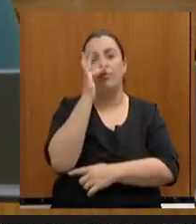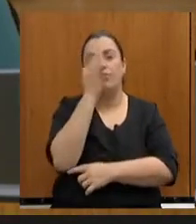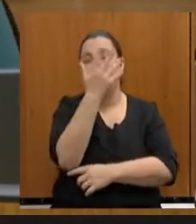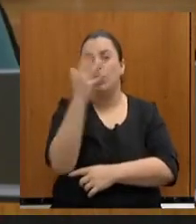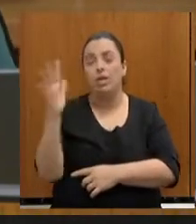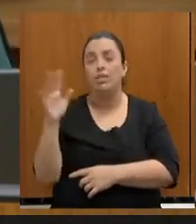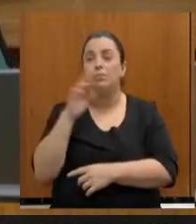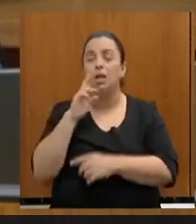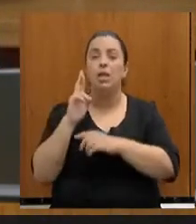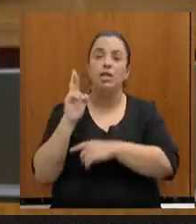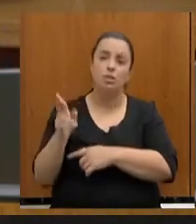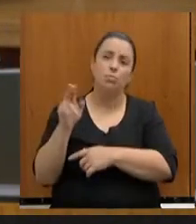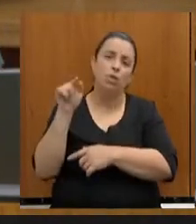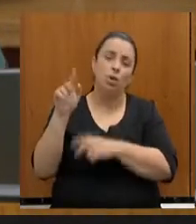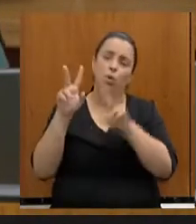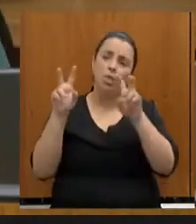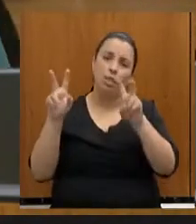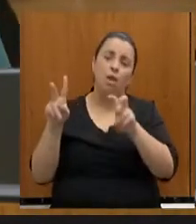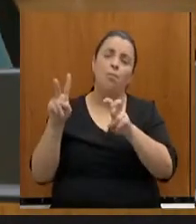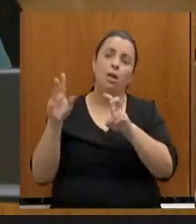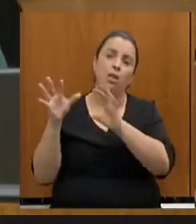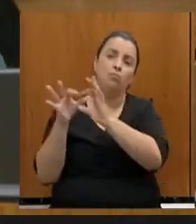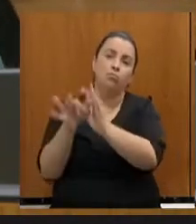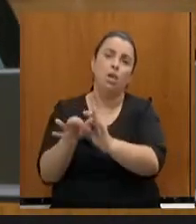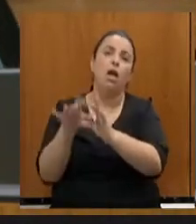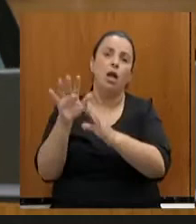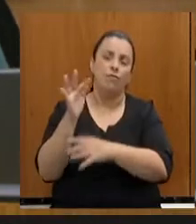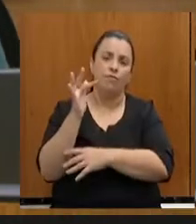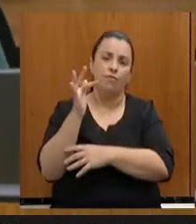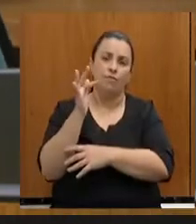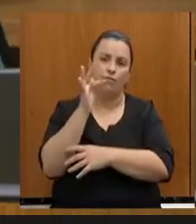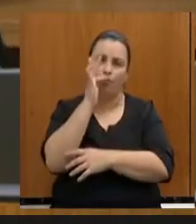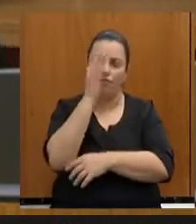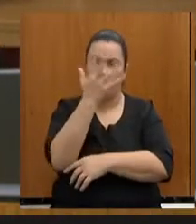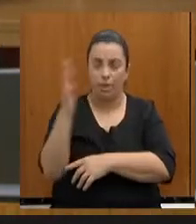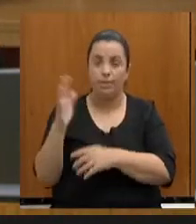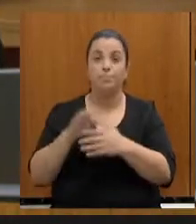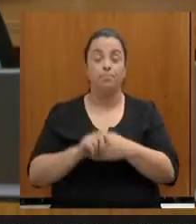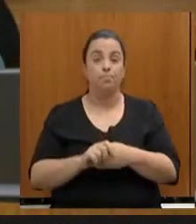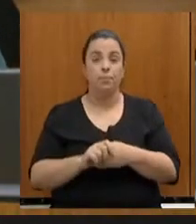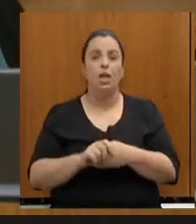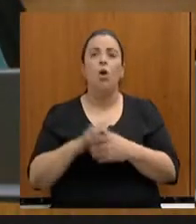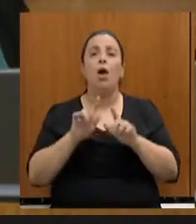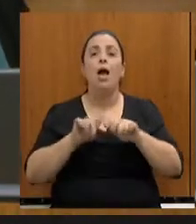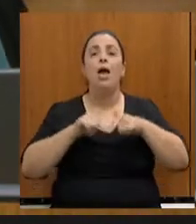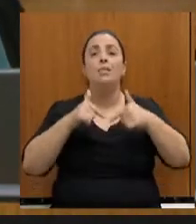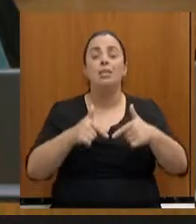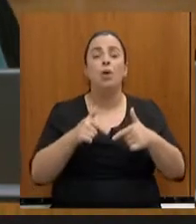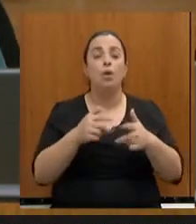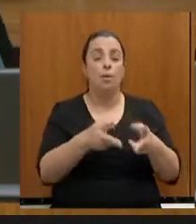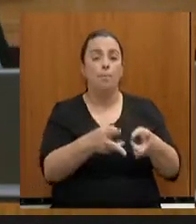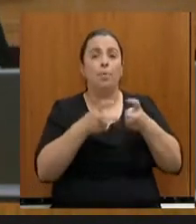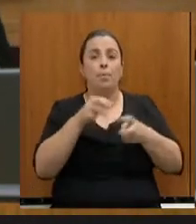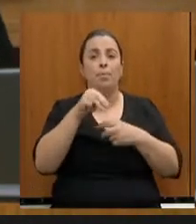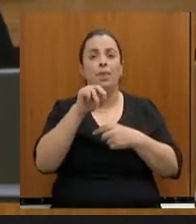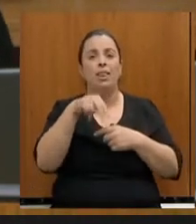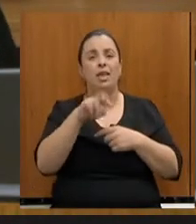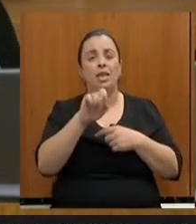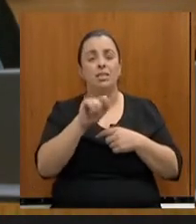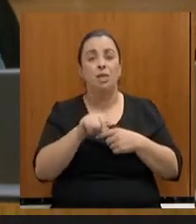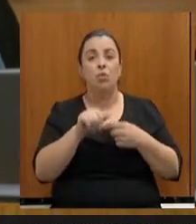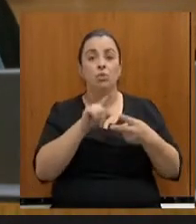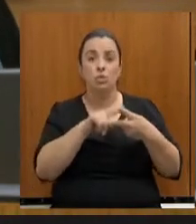ligado à Estadual de florestas bem sobre as an mineração né são dois empreendimentos no empreendimento